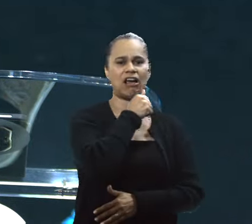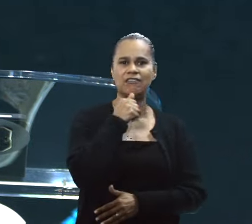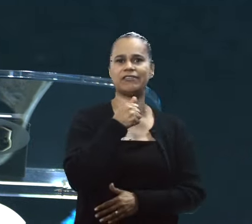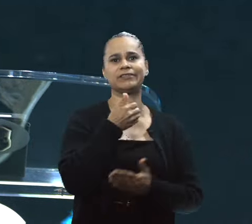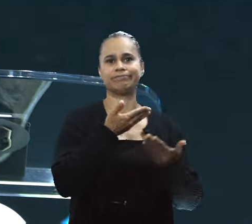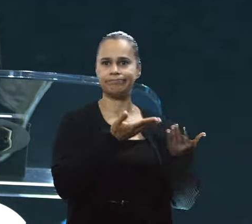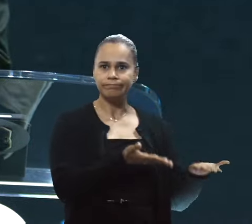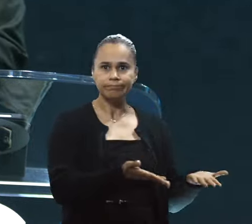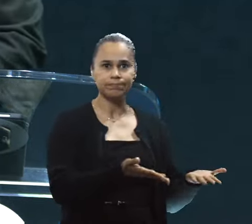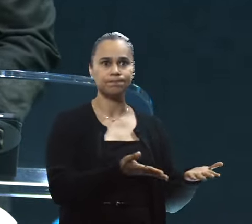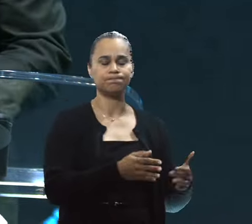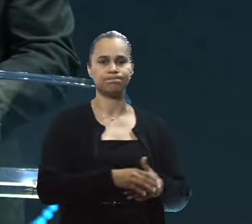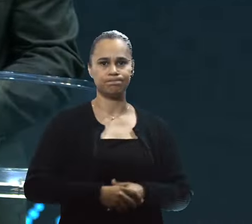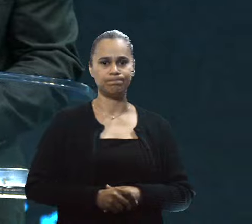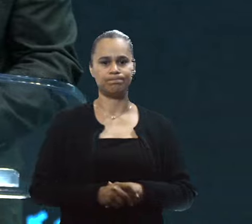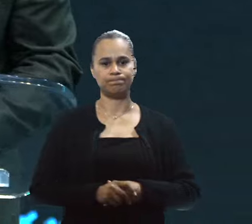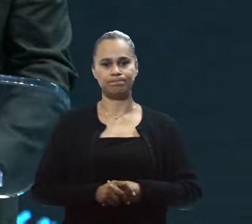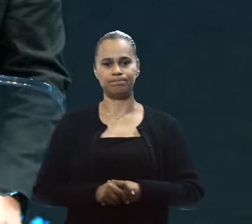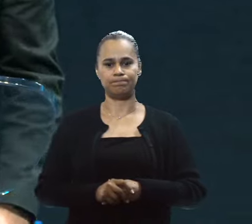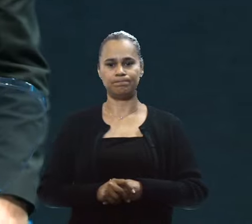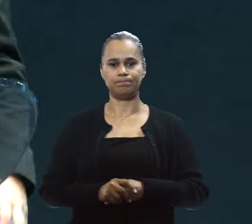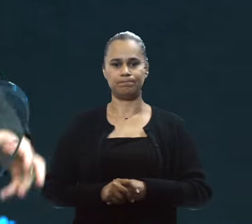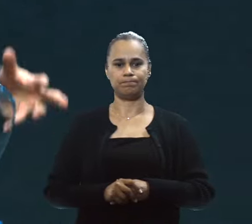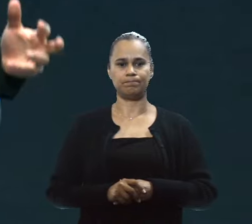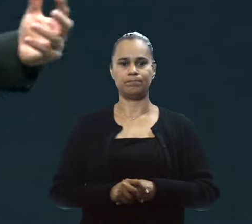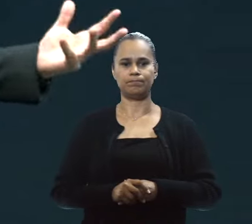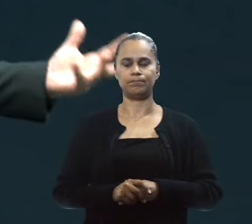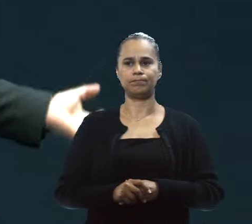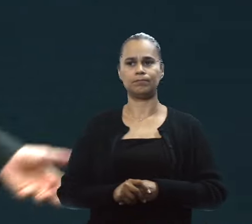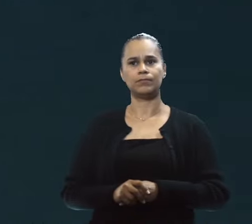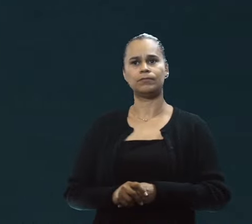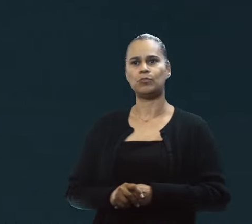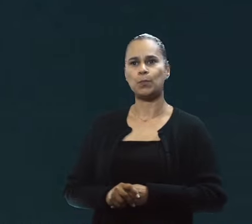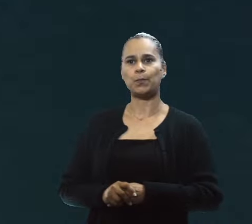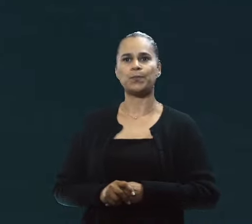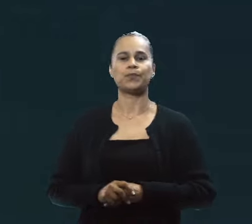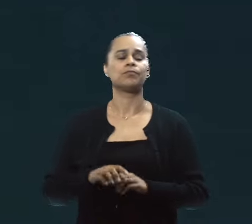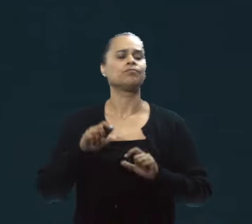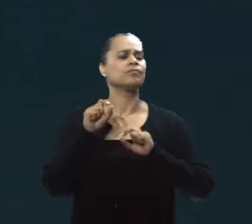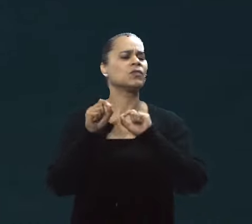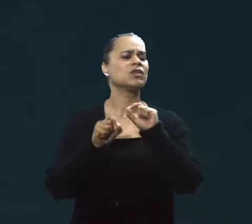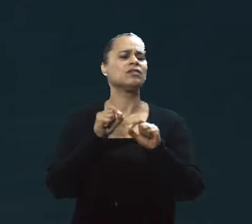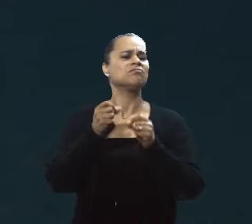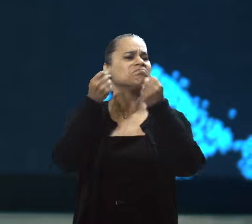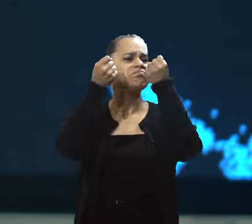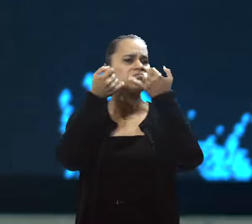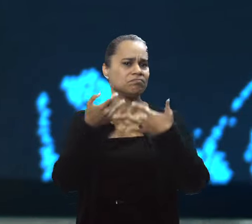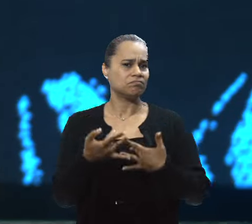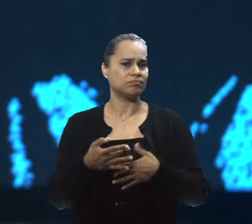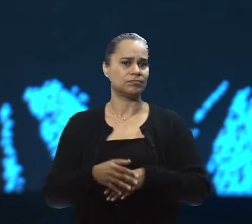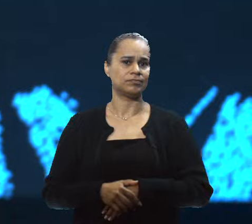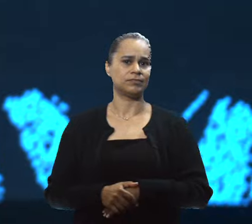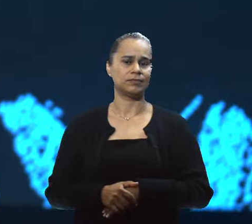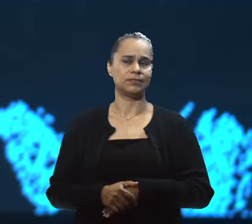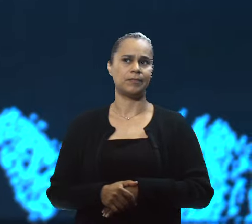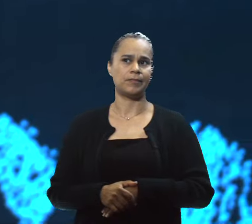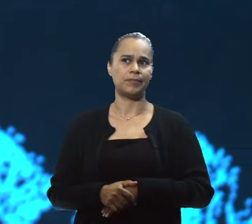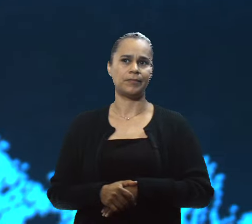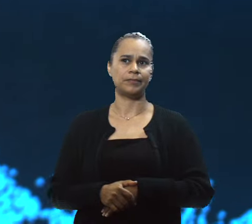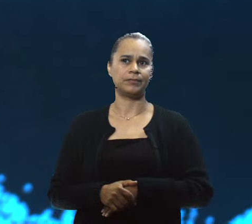que sacrificar. O que Saul está dizendo? Veja, eu não